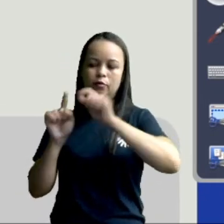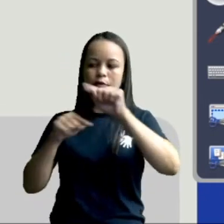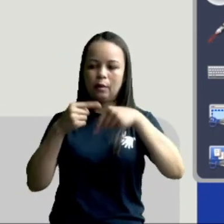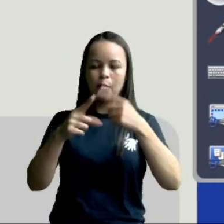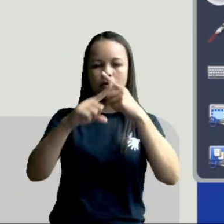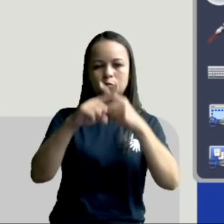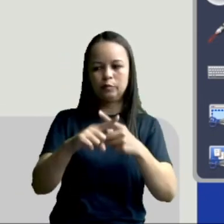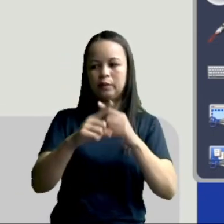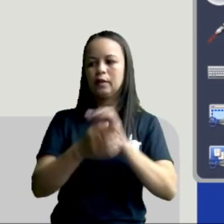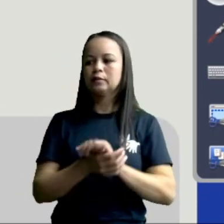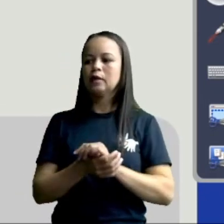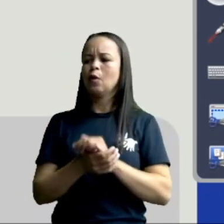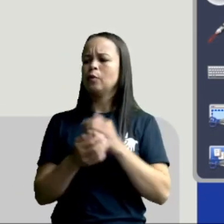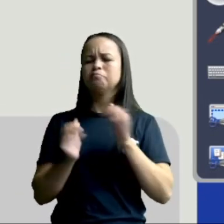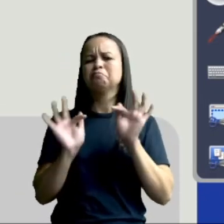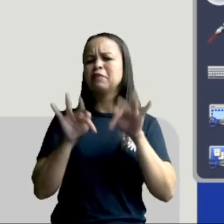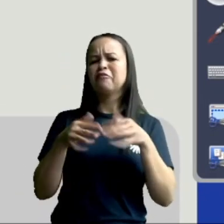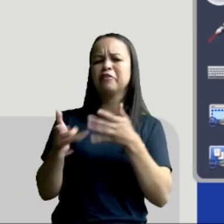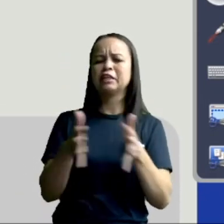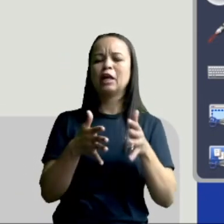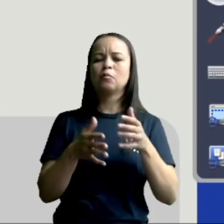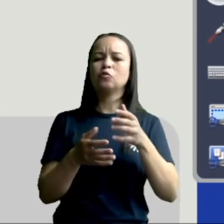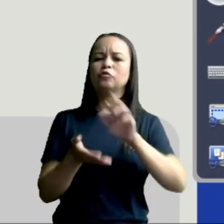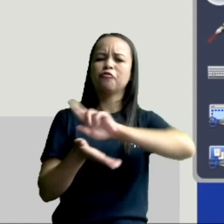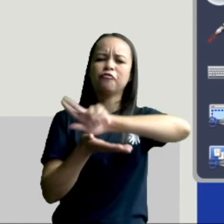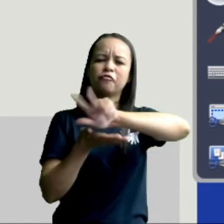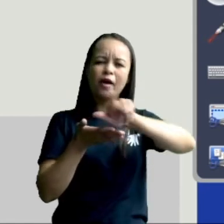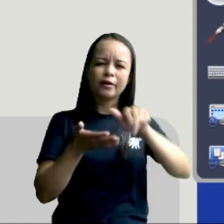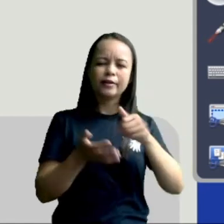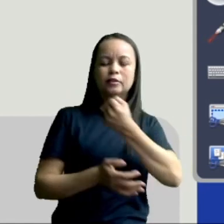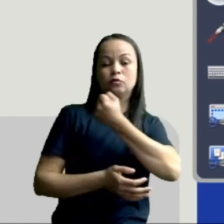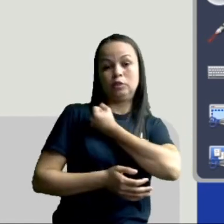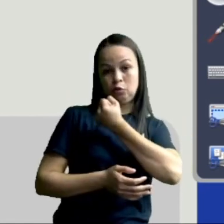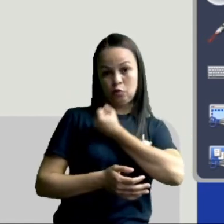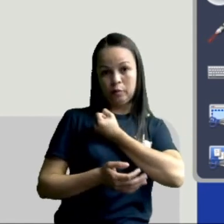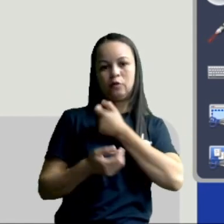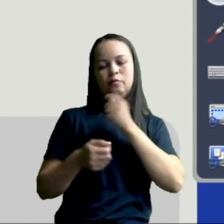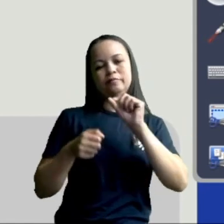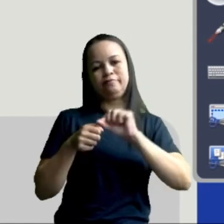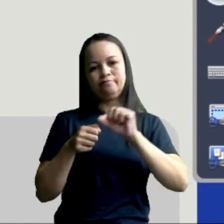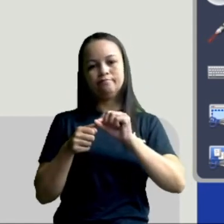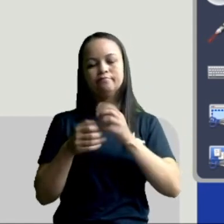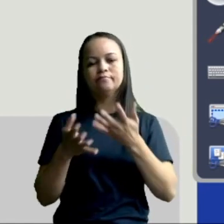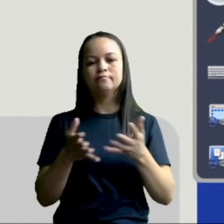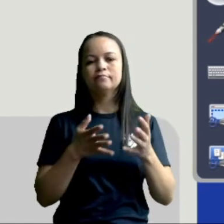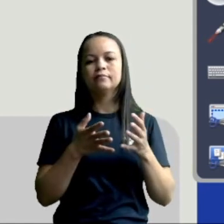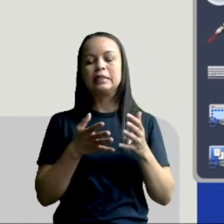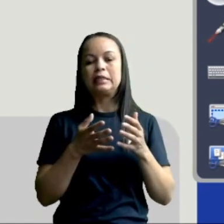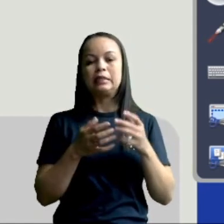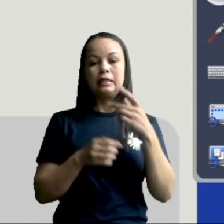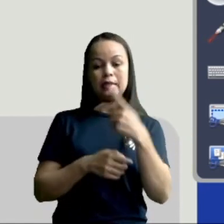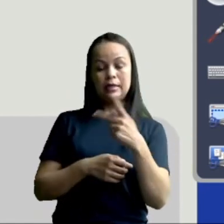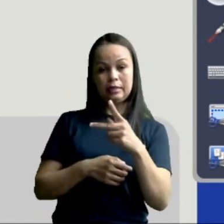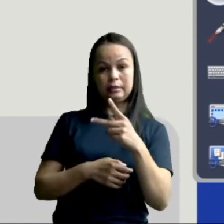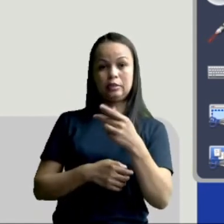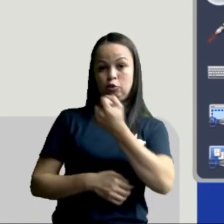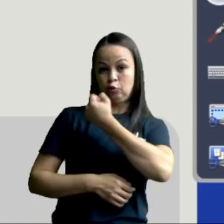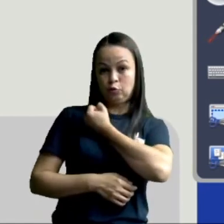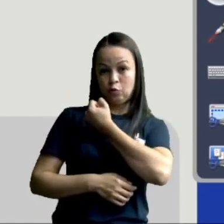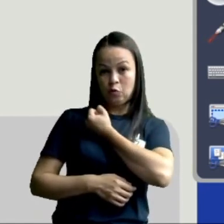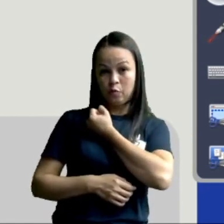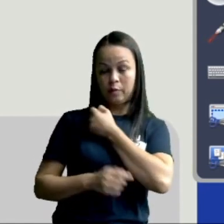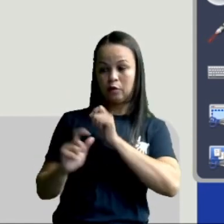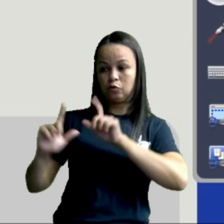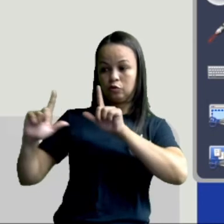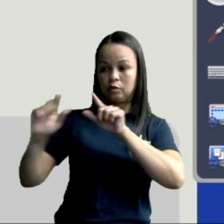A mesma coisa aqui, enfim, nós temos operações a ser feita, né? Mas esses valores que